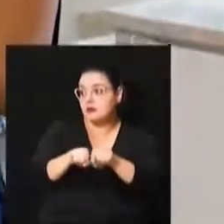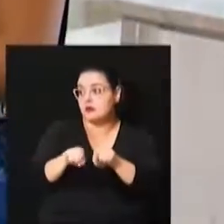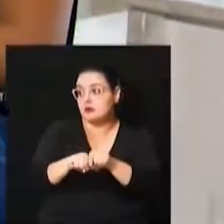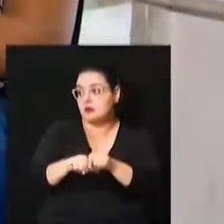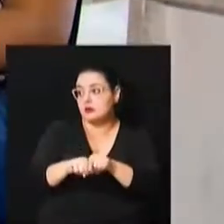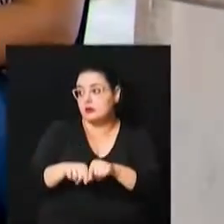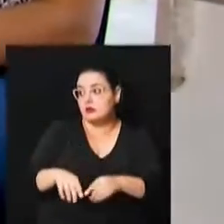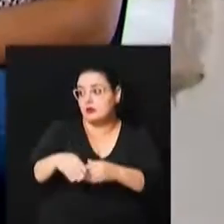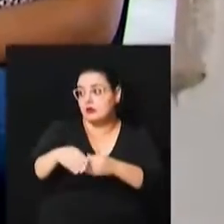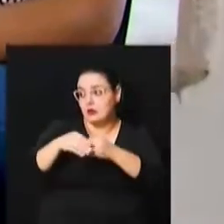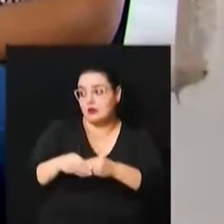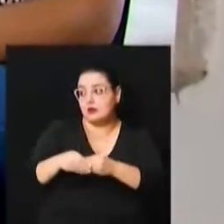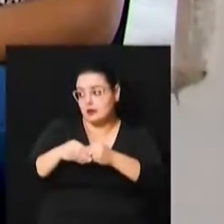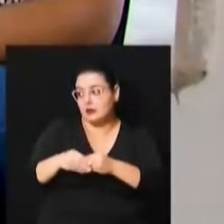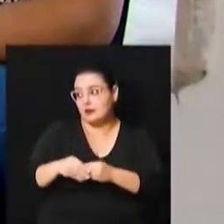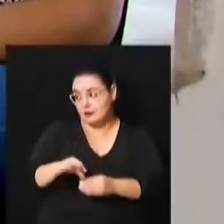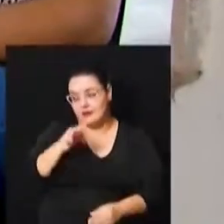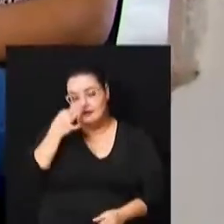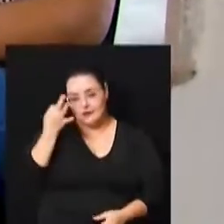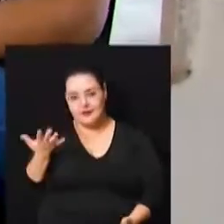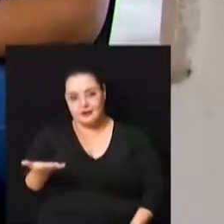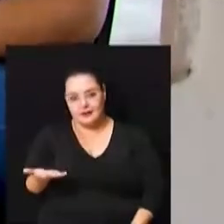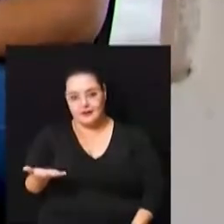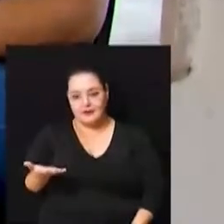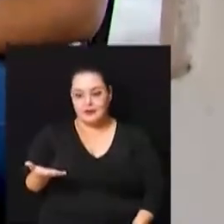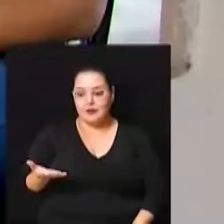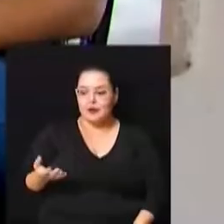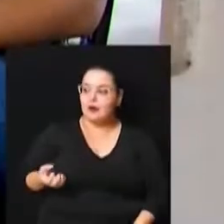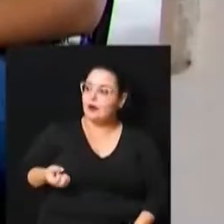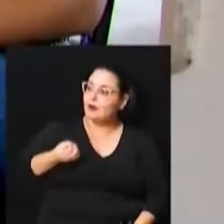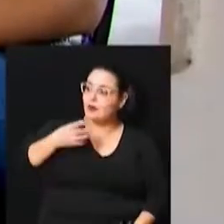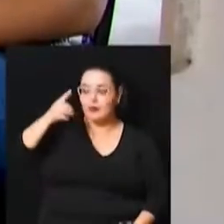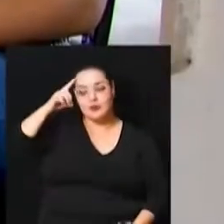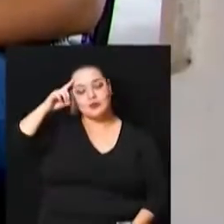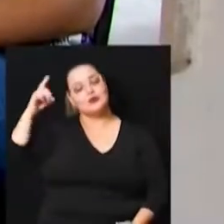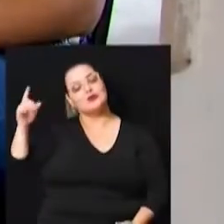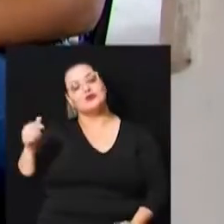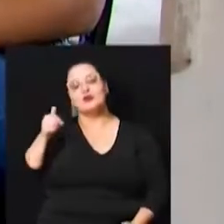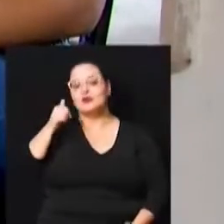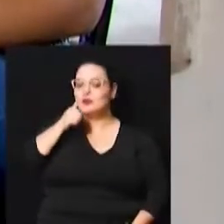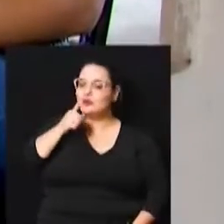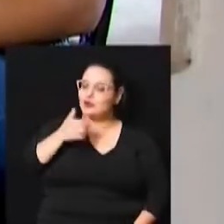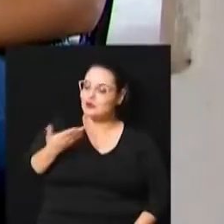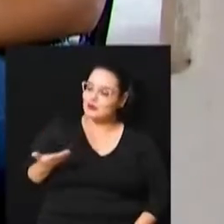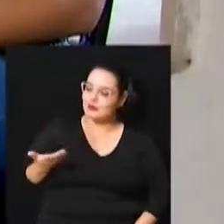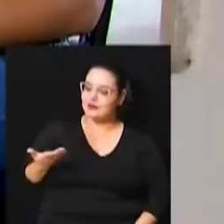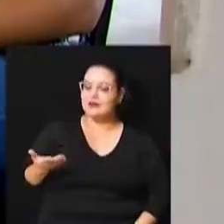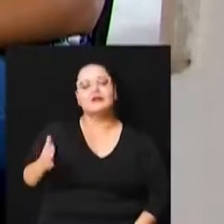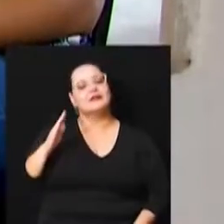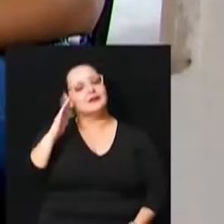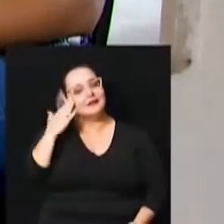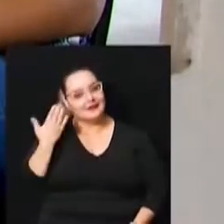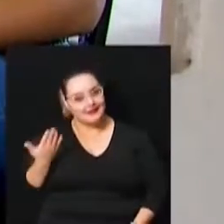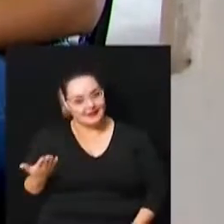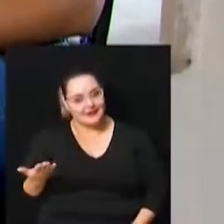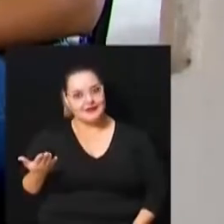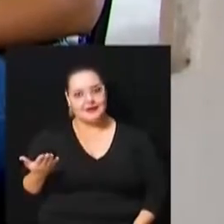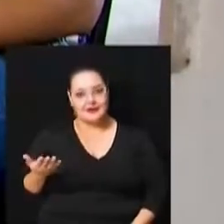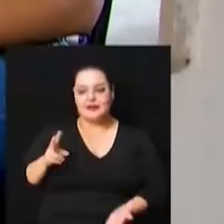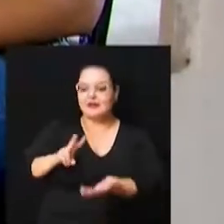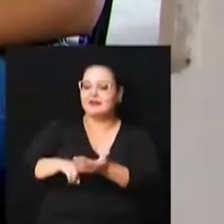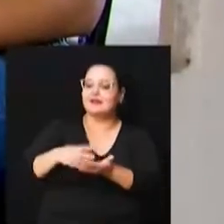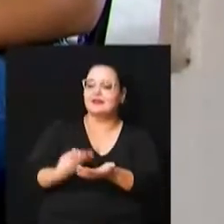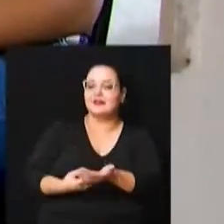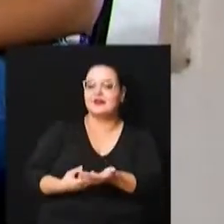cheguei cumprimentando aqui a Lu em francês, né? Foi. Eu falei, bonjour, chérie. E ela, evidentemente, que já entendeu o que eu traduzo